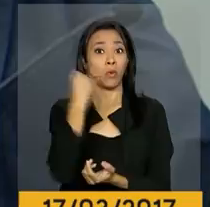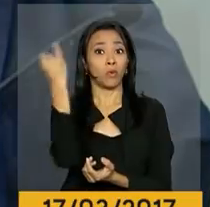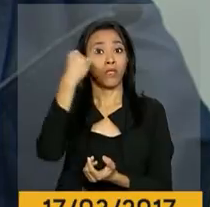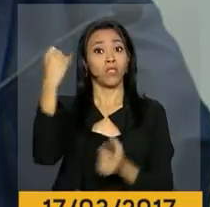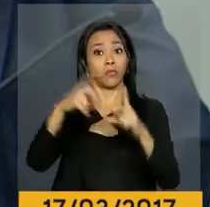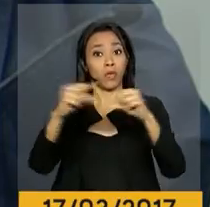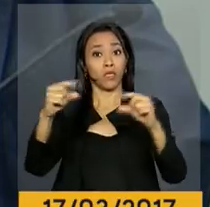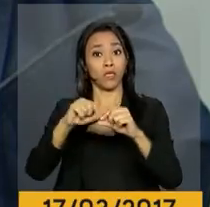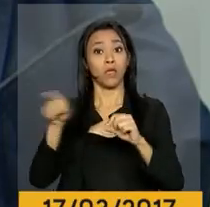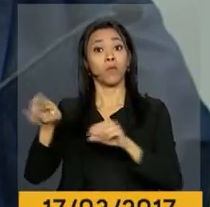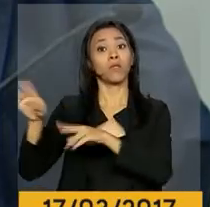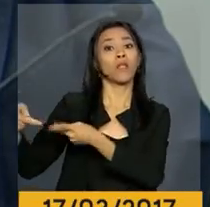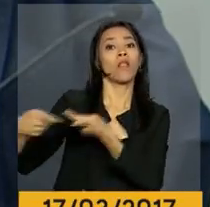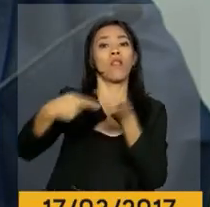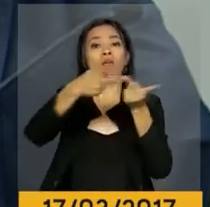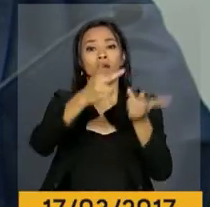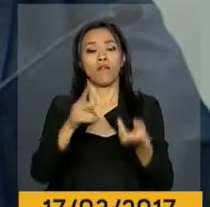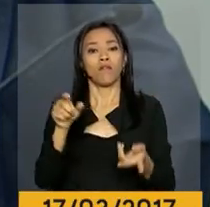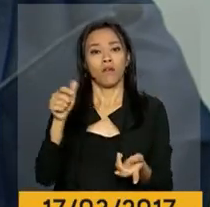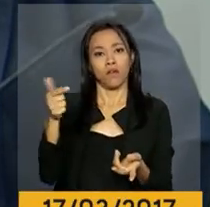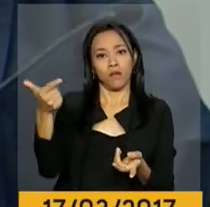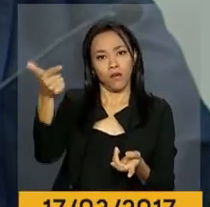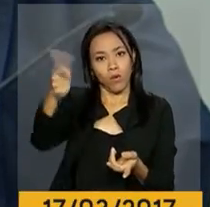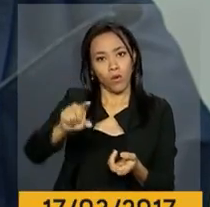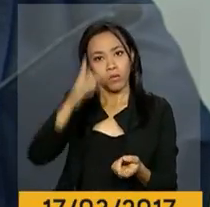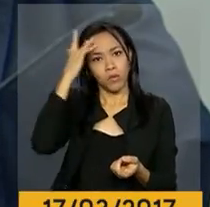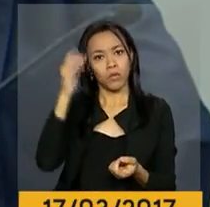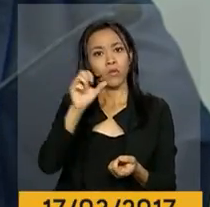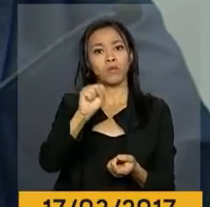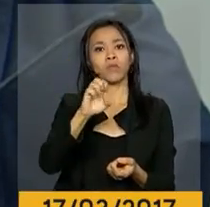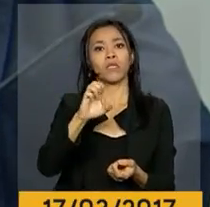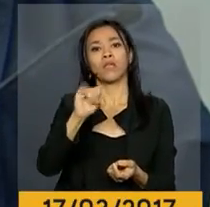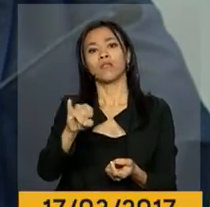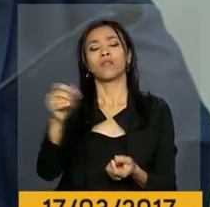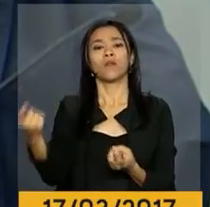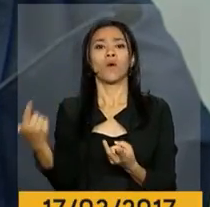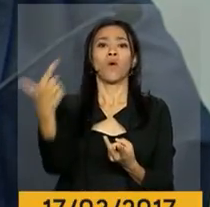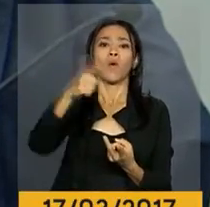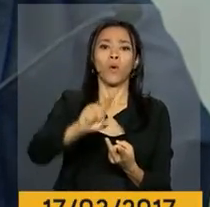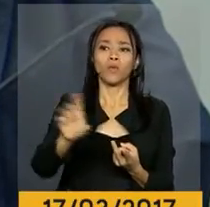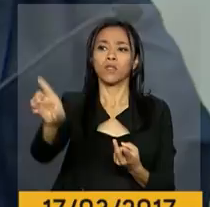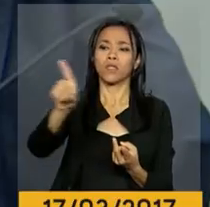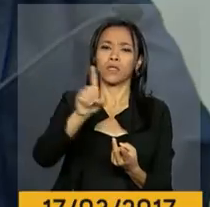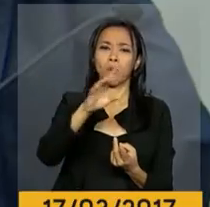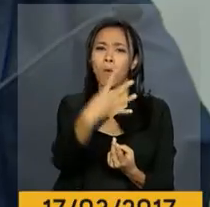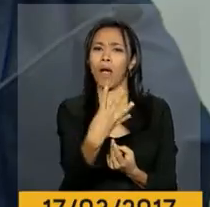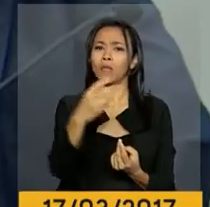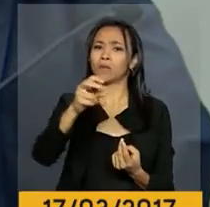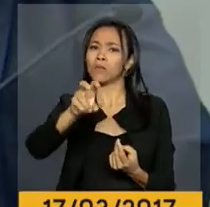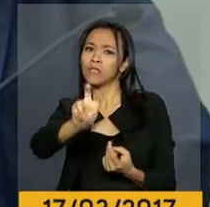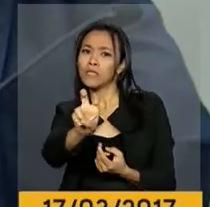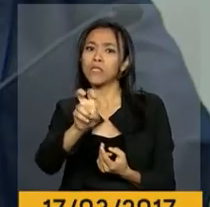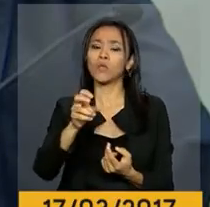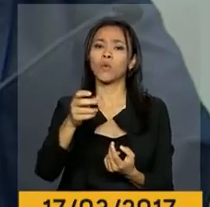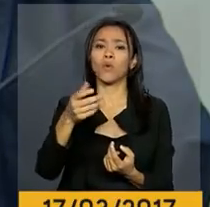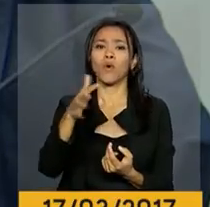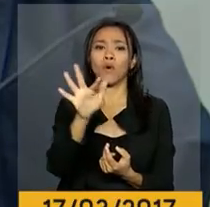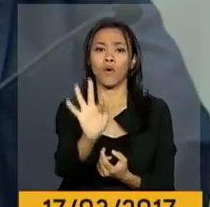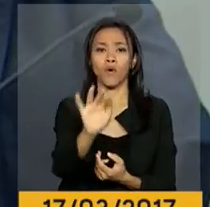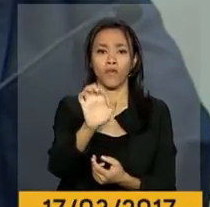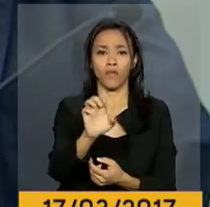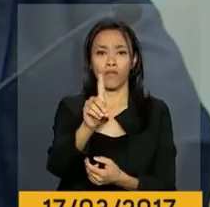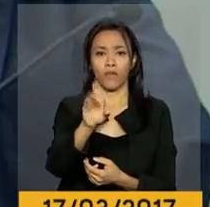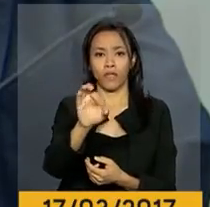o presidente do SESI, né, o João Henrique, levam ao meu encontro quatro, cinco federações de indústrias,